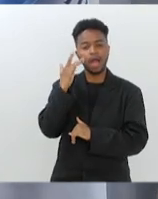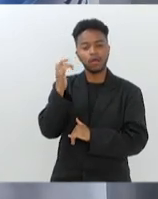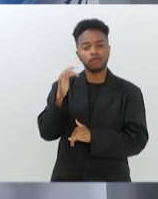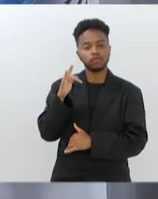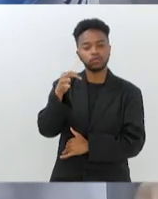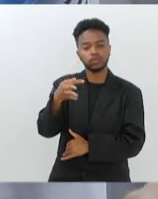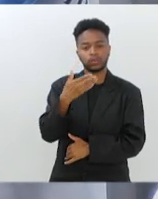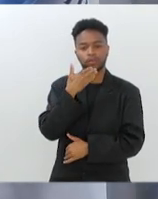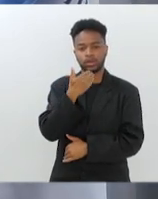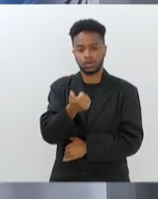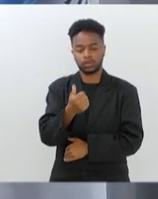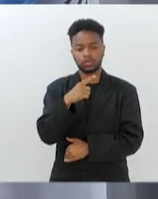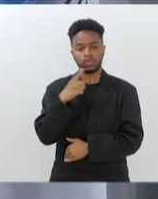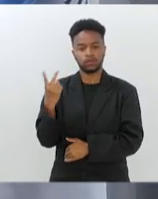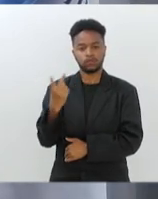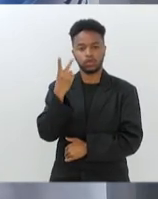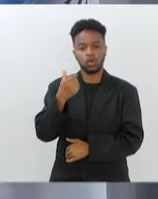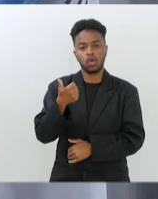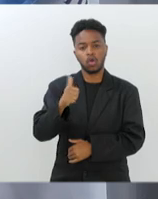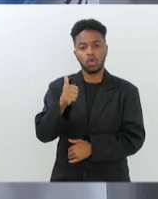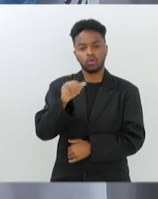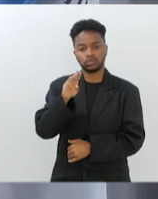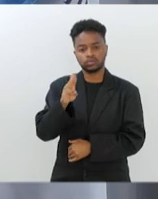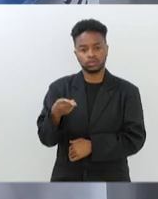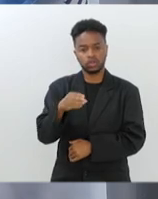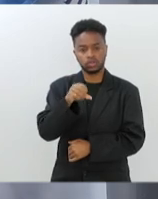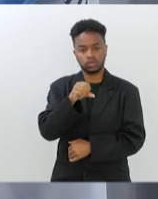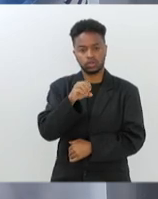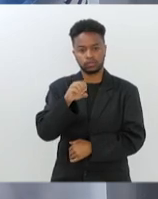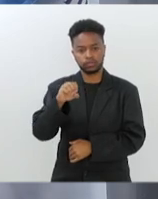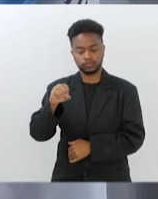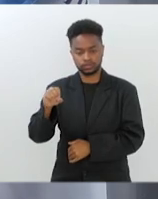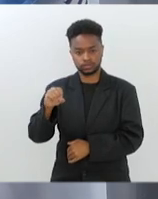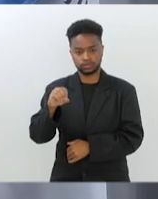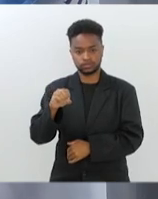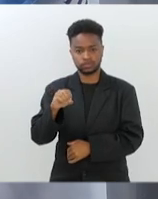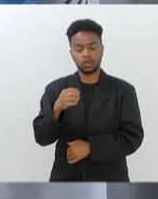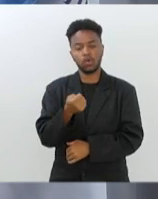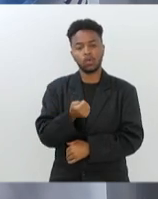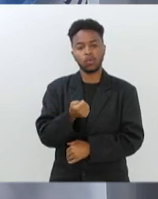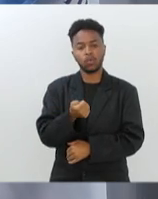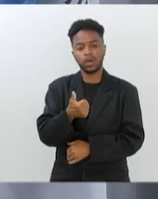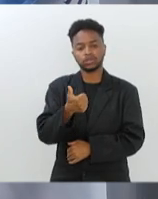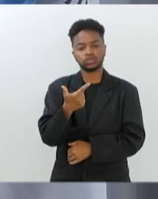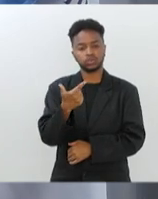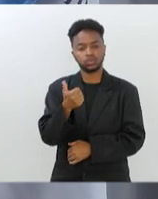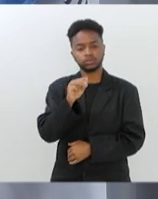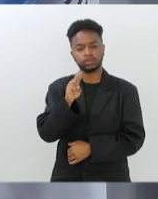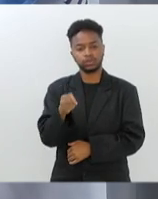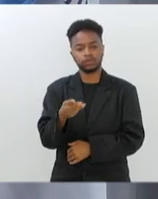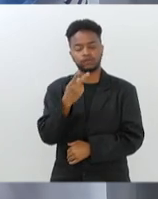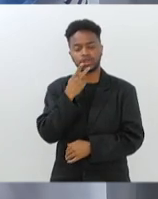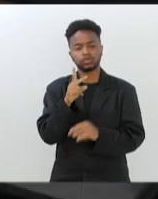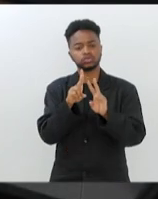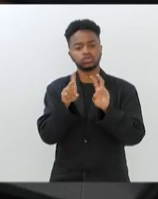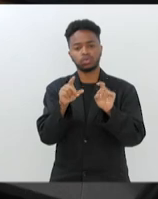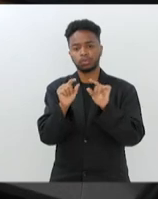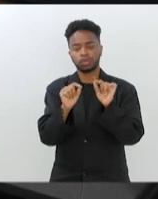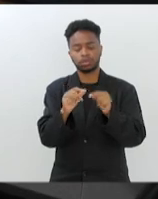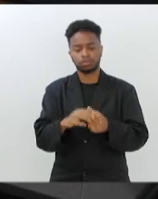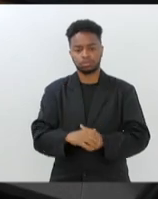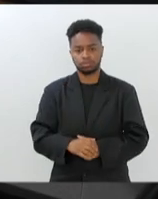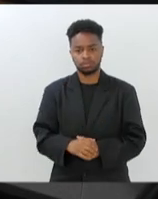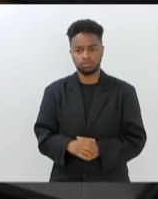no valor de r. 96.000 quase 12 milhões deais do que se tratava essa campanha